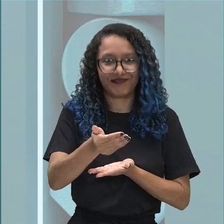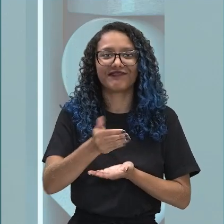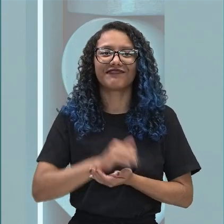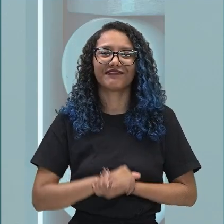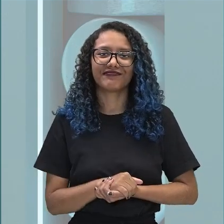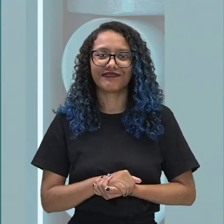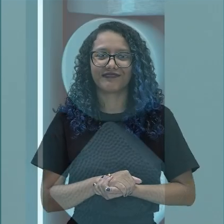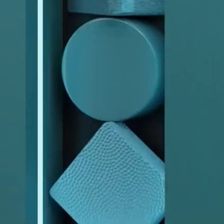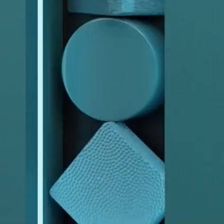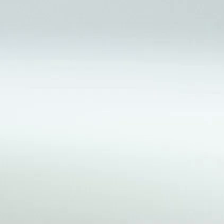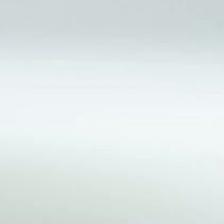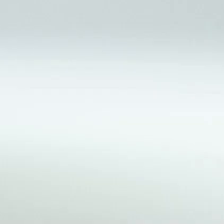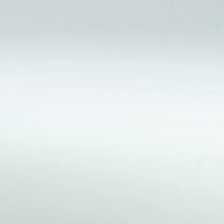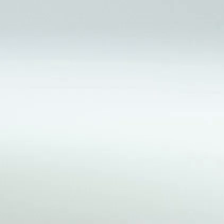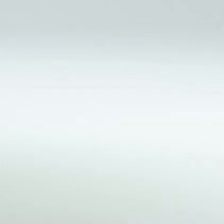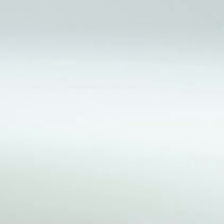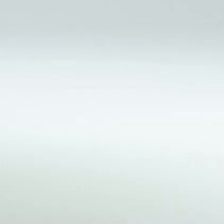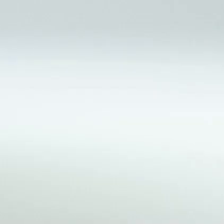aula.